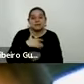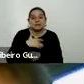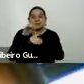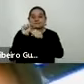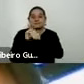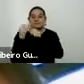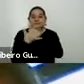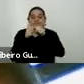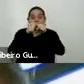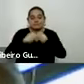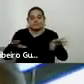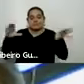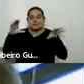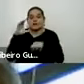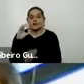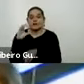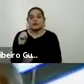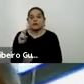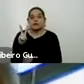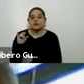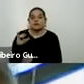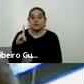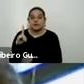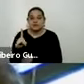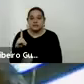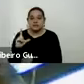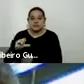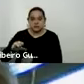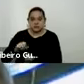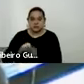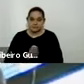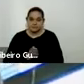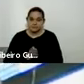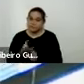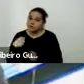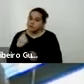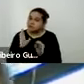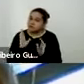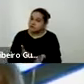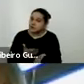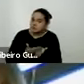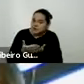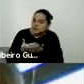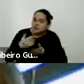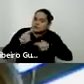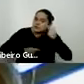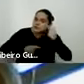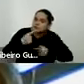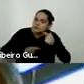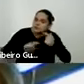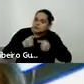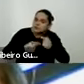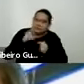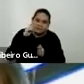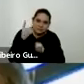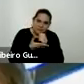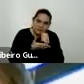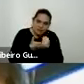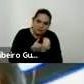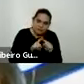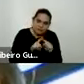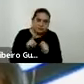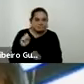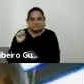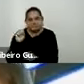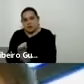base 2020, paramos em março. O que o sindicato fez? Repito, é bom repetir para lembrar. O sindicato continuou se mantendo